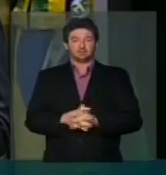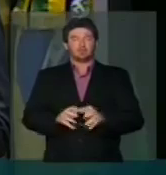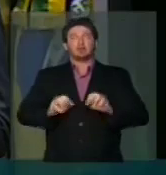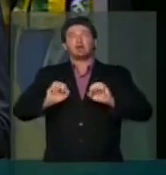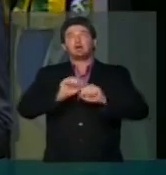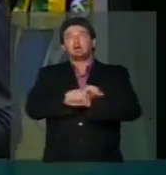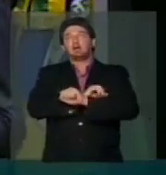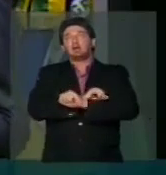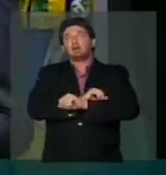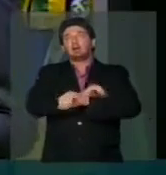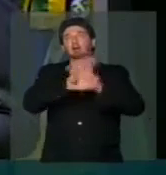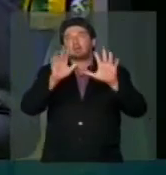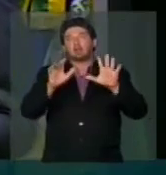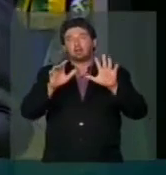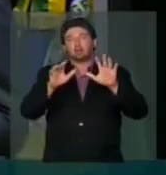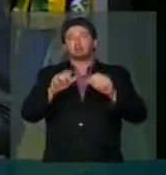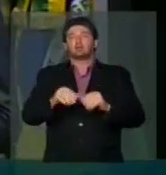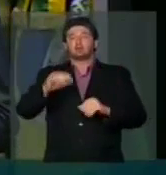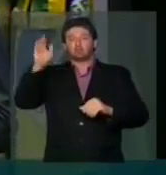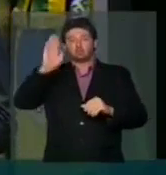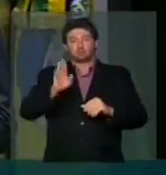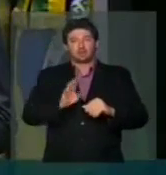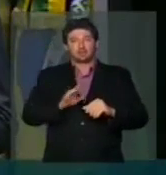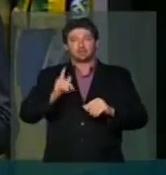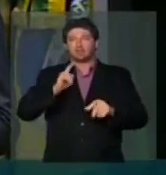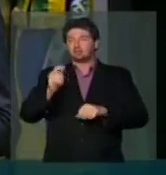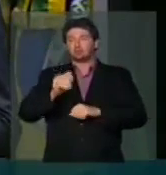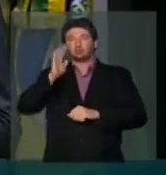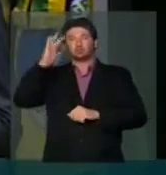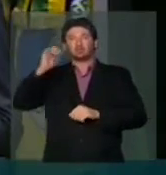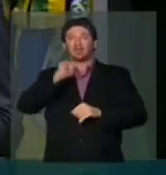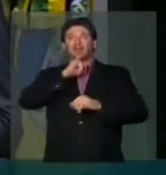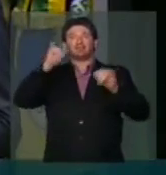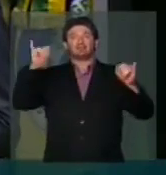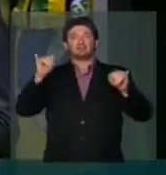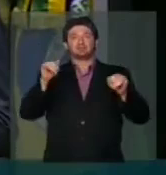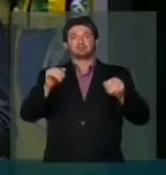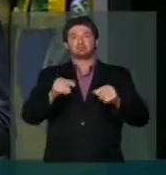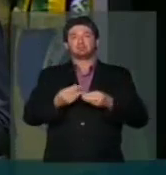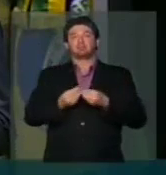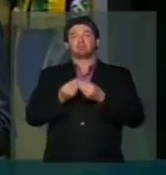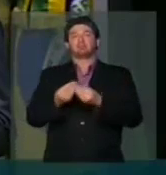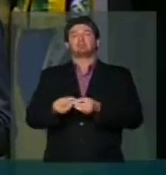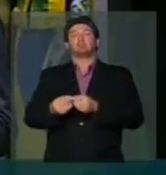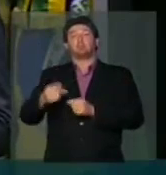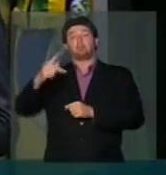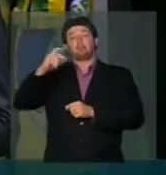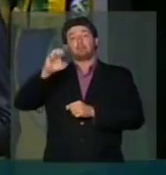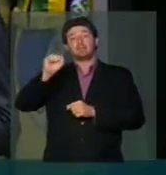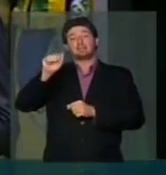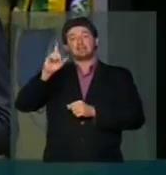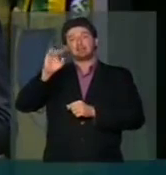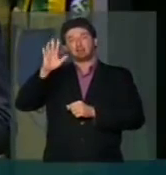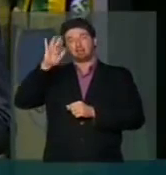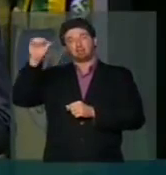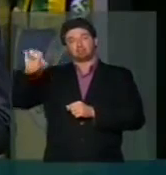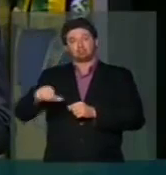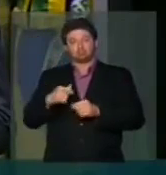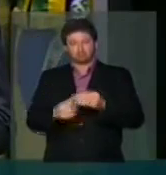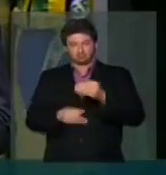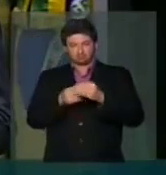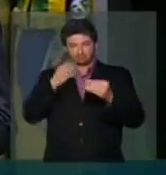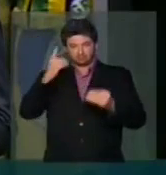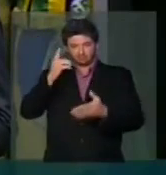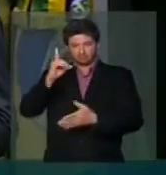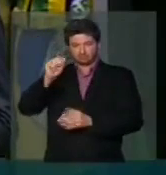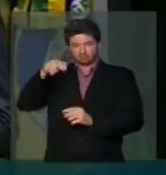que recebemos, após a campanha eleitoral, um país muito diferente do sonho anunciado. Eles nos entregaram o pesadelo. Gostaria de conceder a parte ao deputado